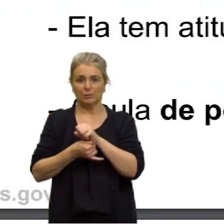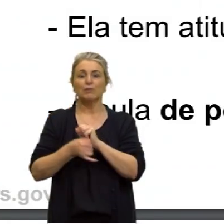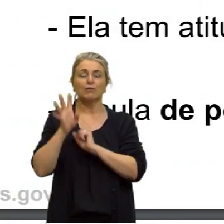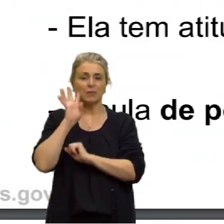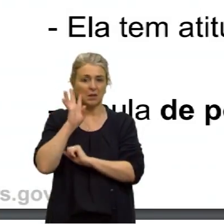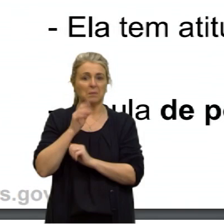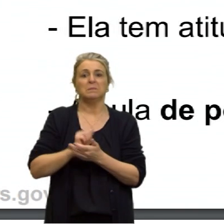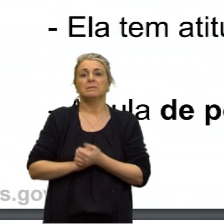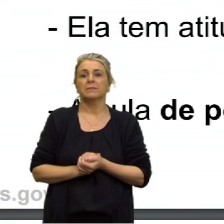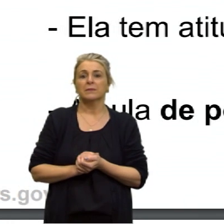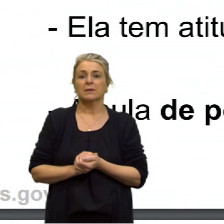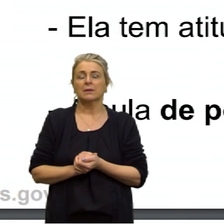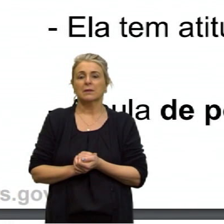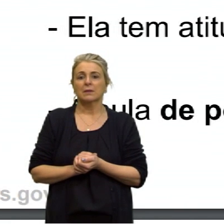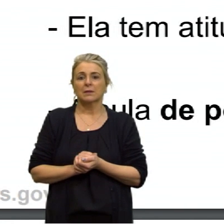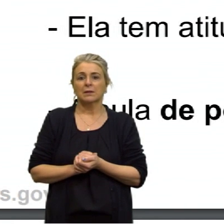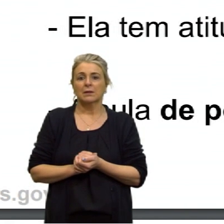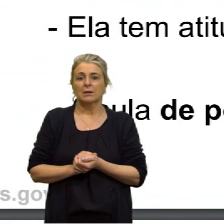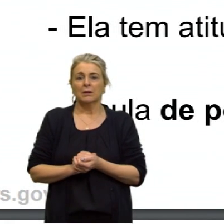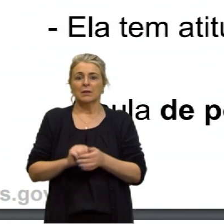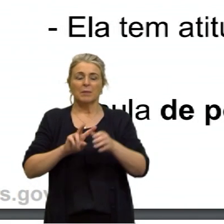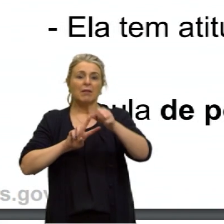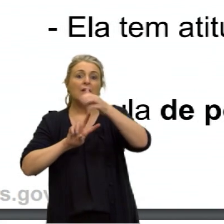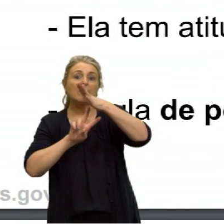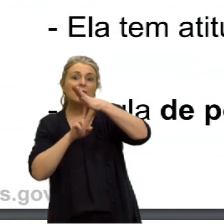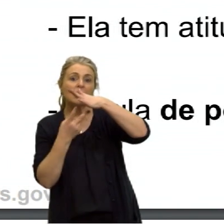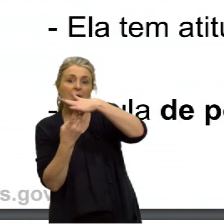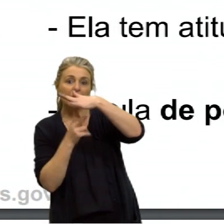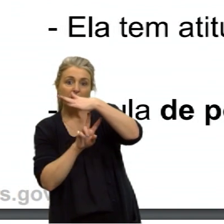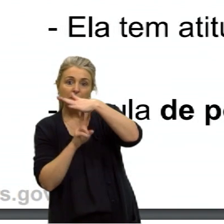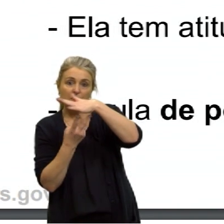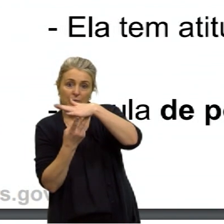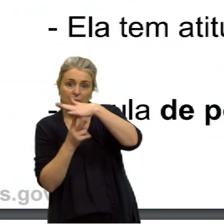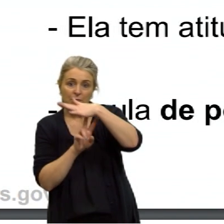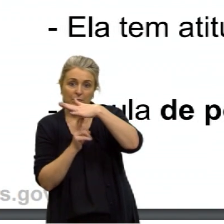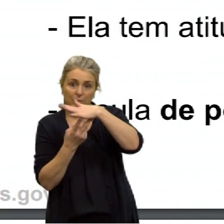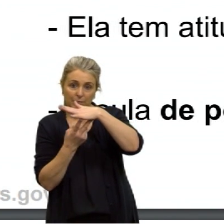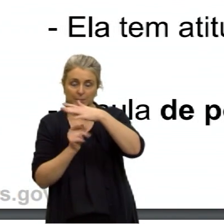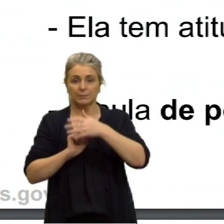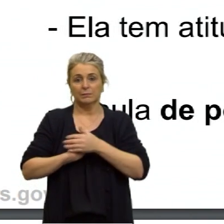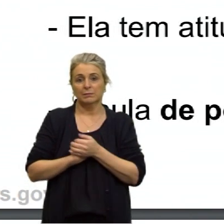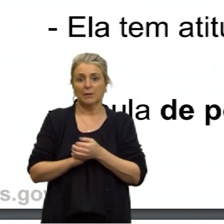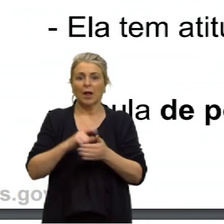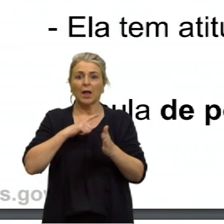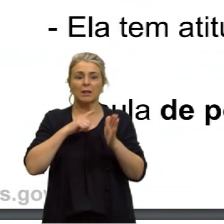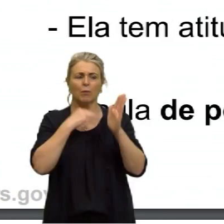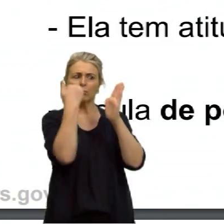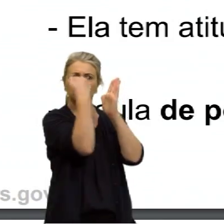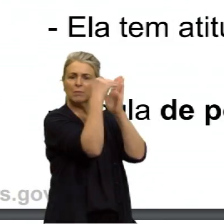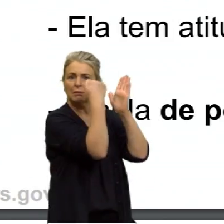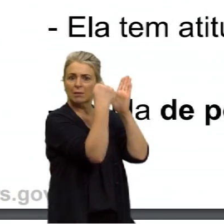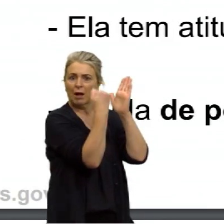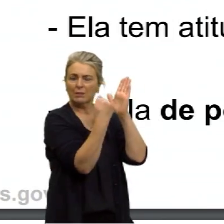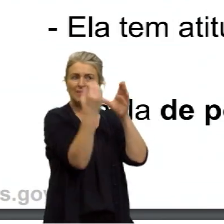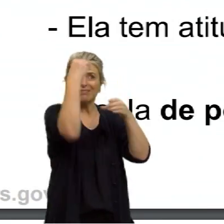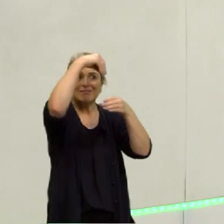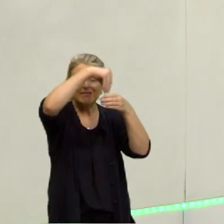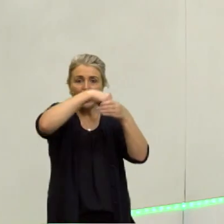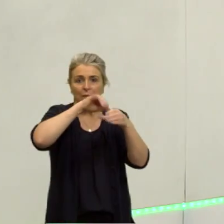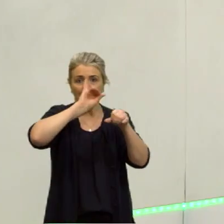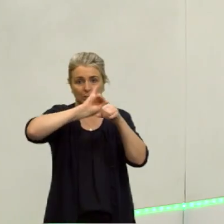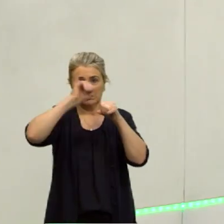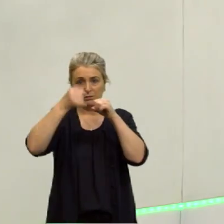legal além das fazerem as variações tem algumas com assis dentro dos próprios